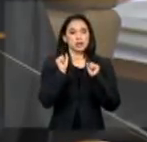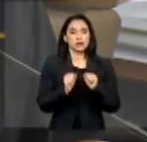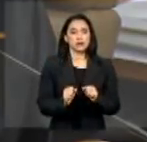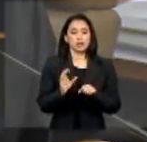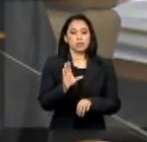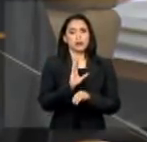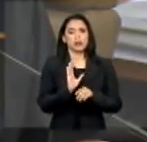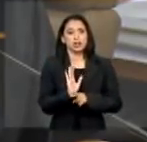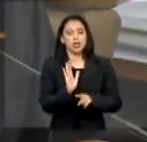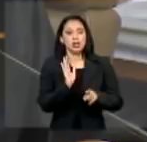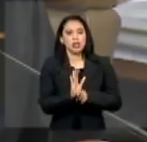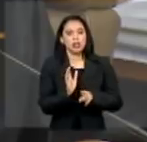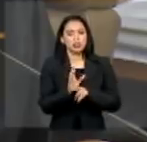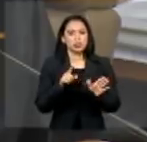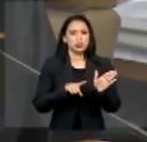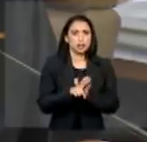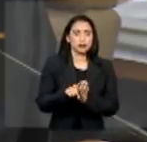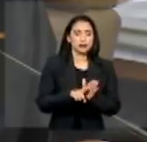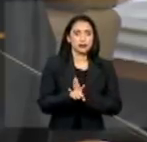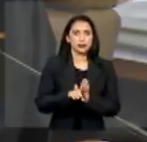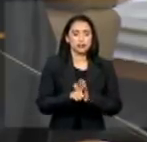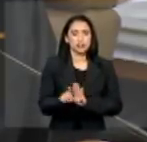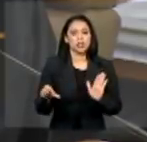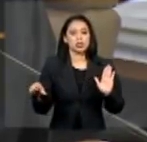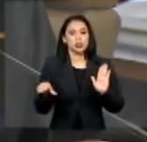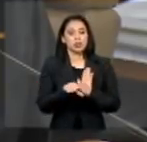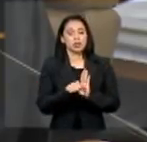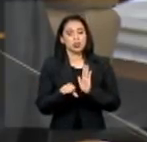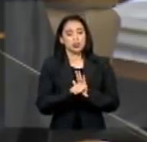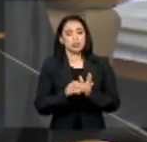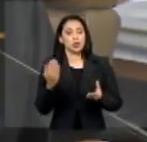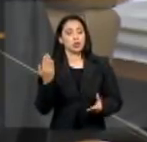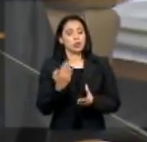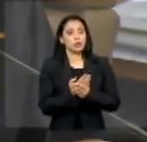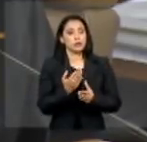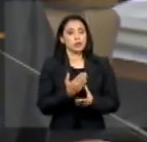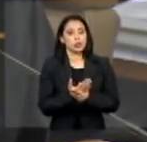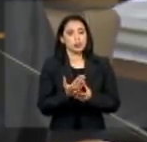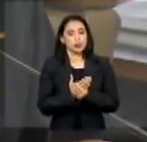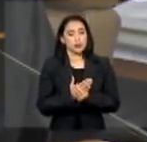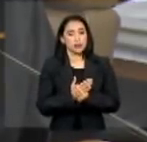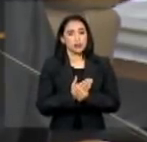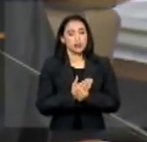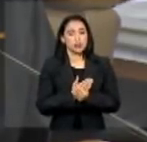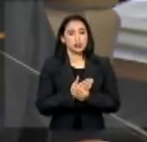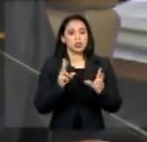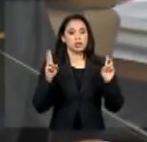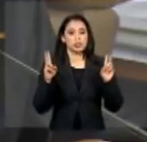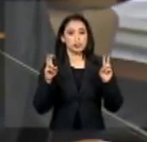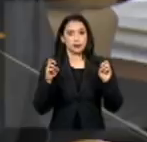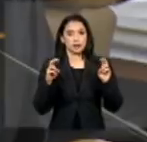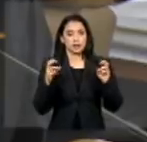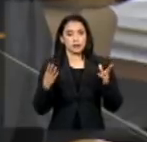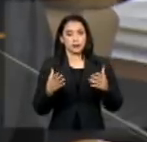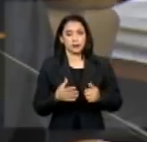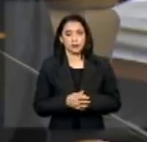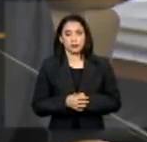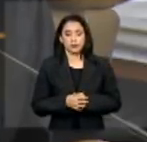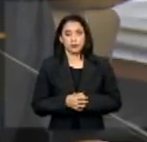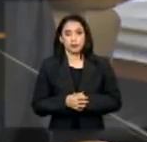com a investigação criminal com o processo de apuração dos delitos fechou as portas por